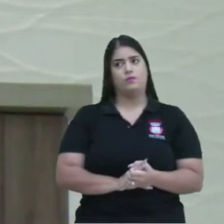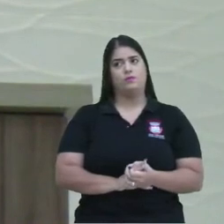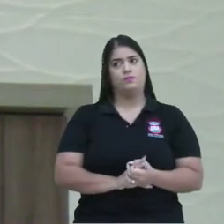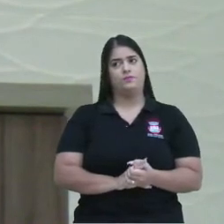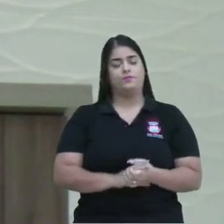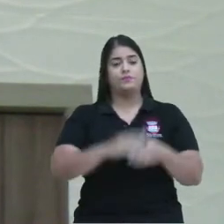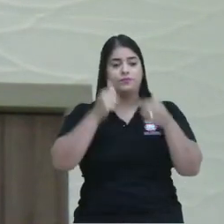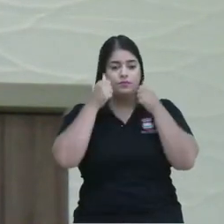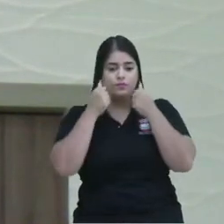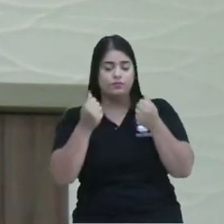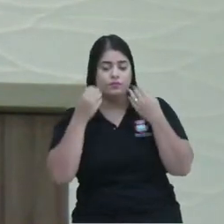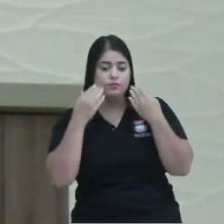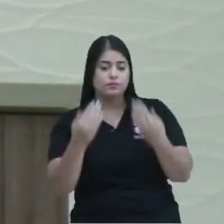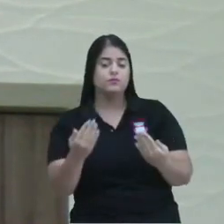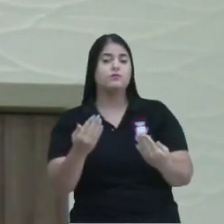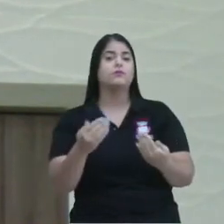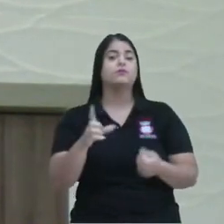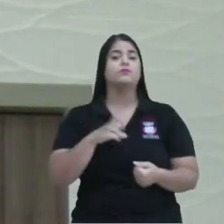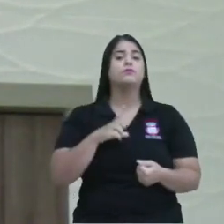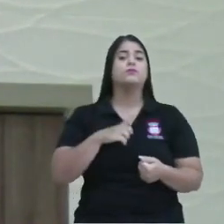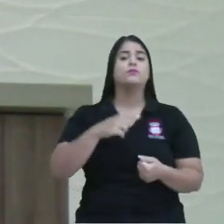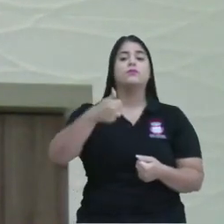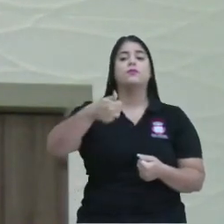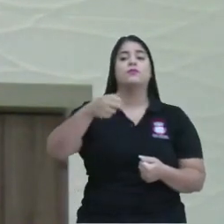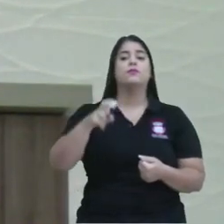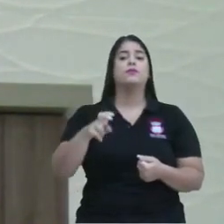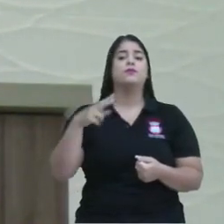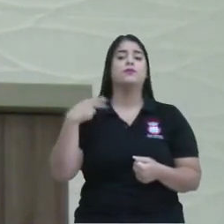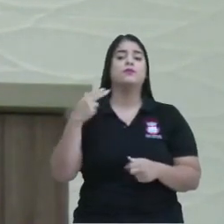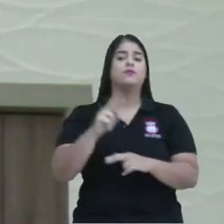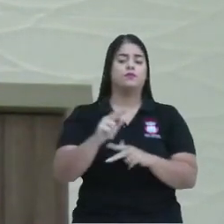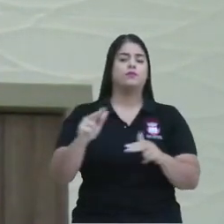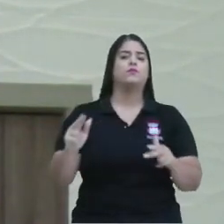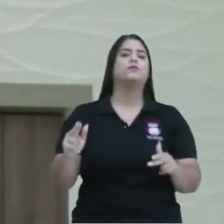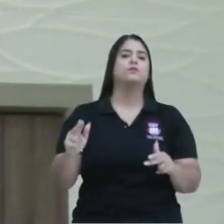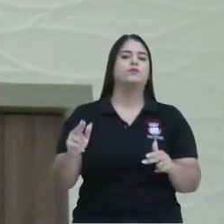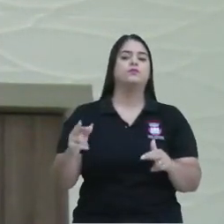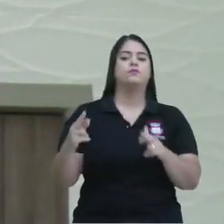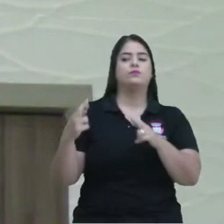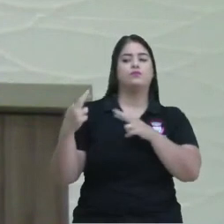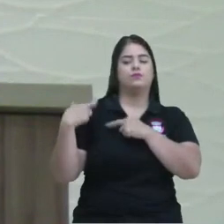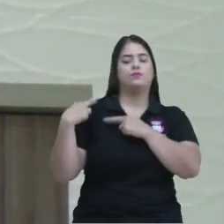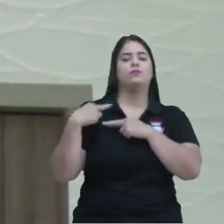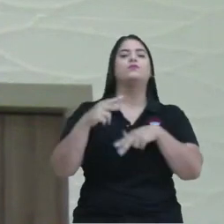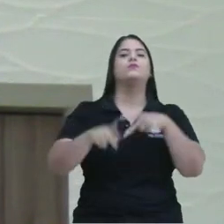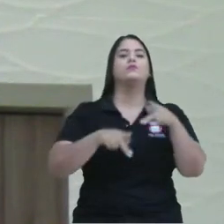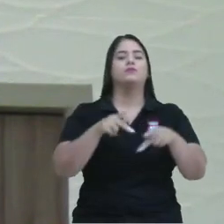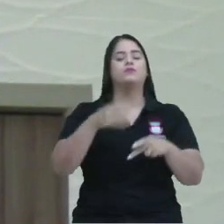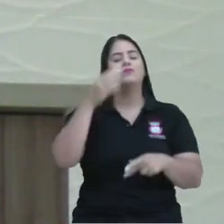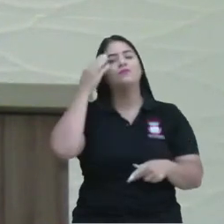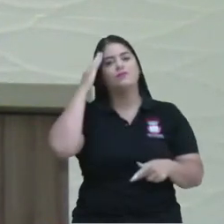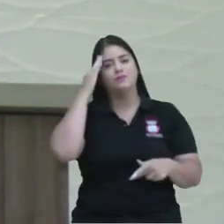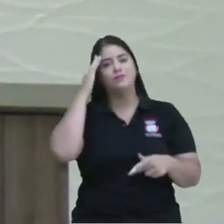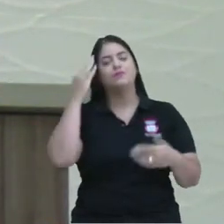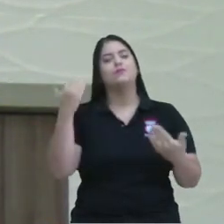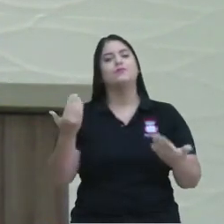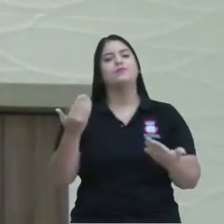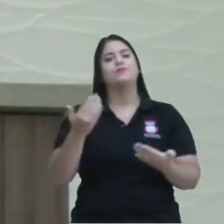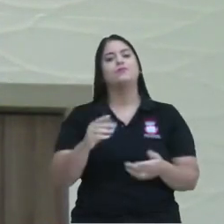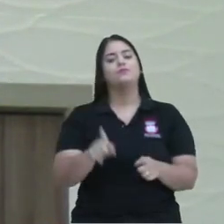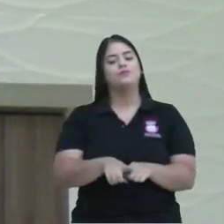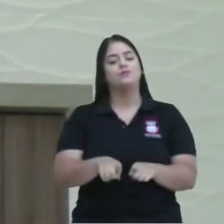Nessa audiência pública, temos aqui 15 vereadores, 15 representantes do povo, que entendem